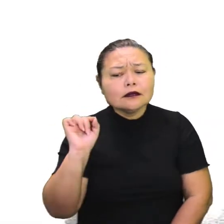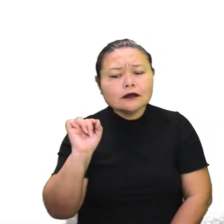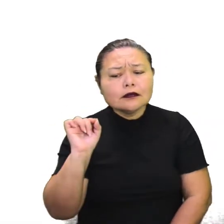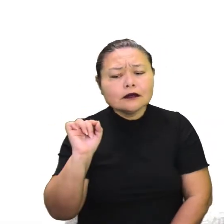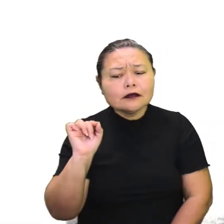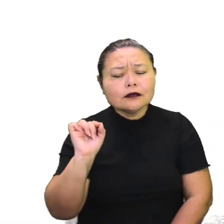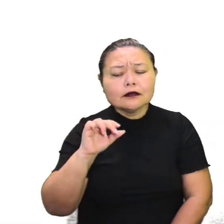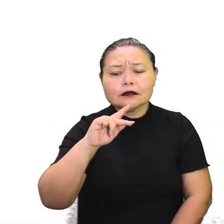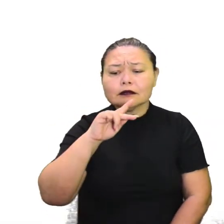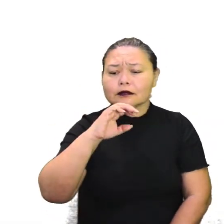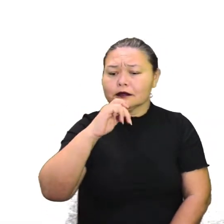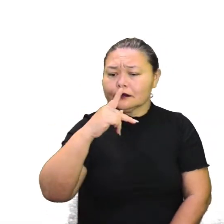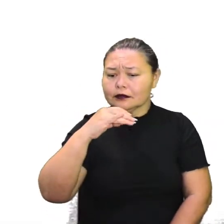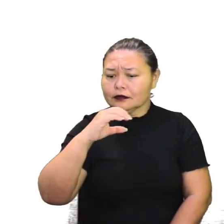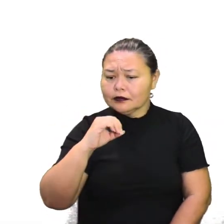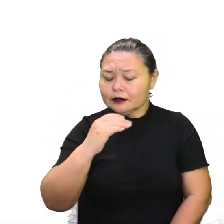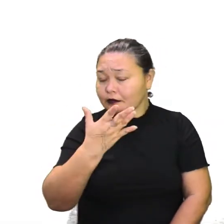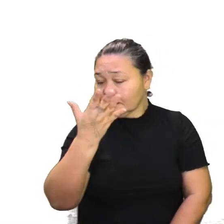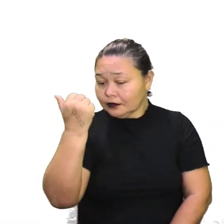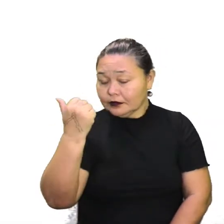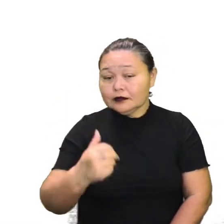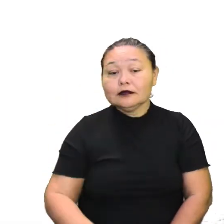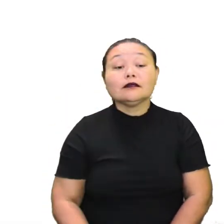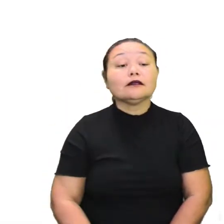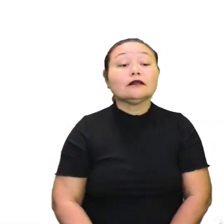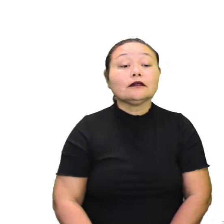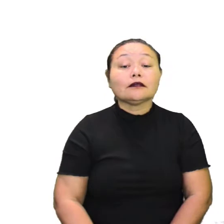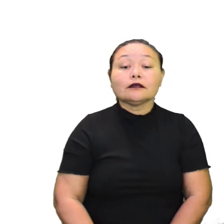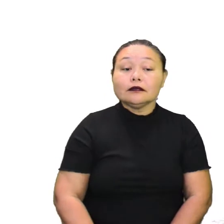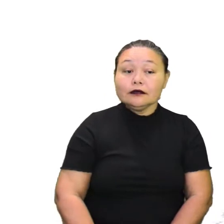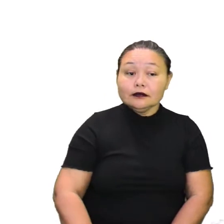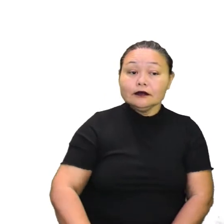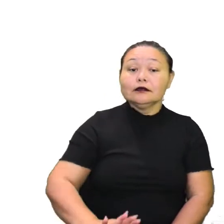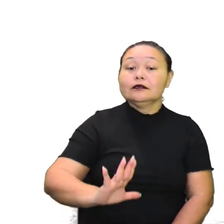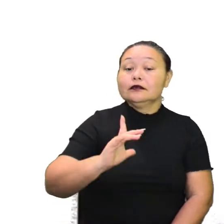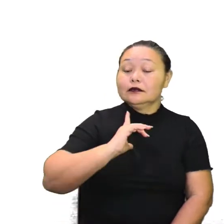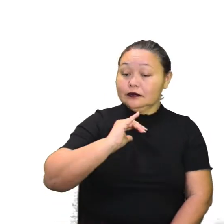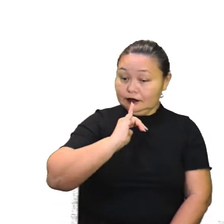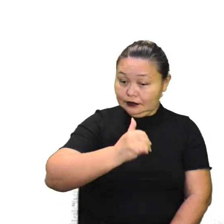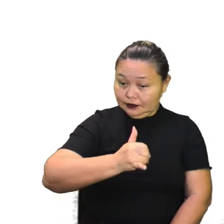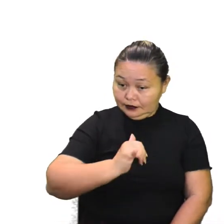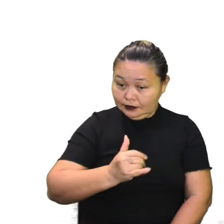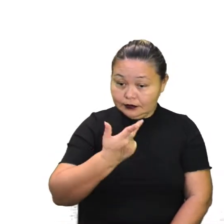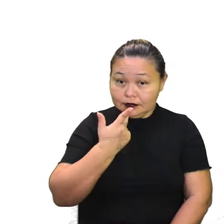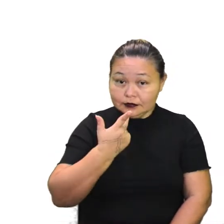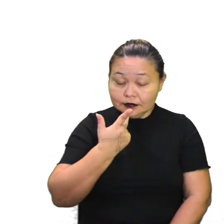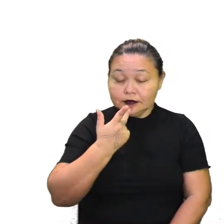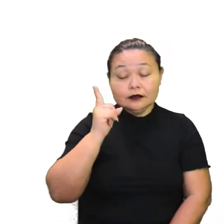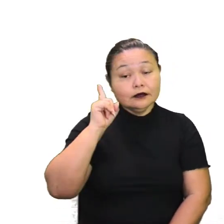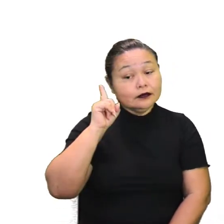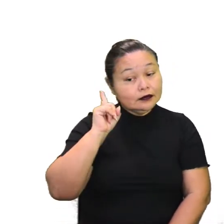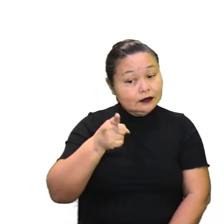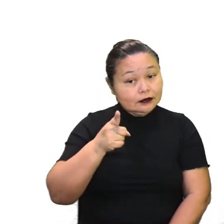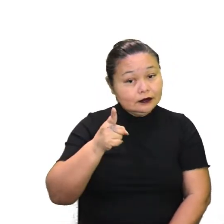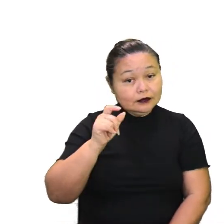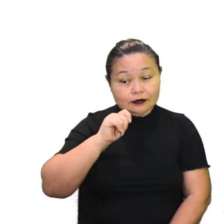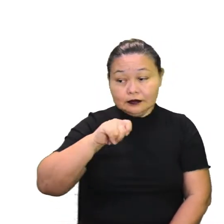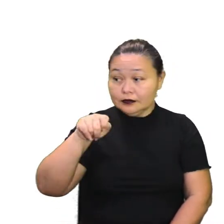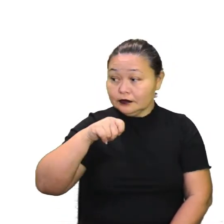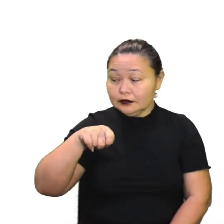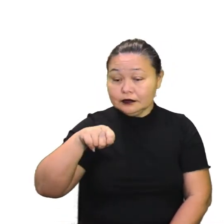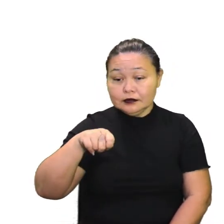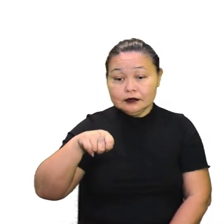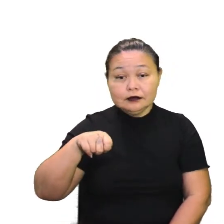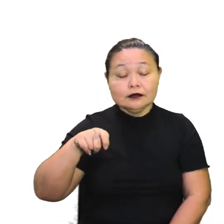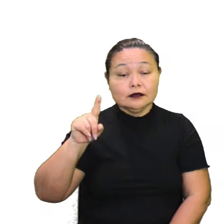gênero épico, Pura? Vamos lá, amadinha. É um gênero narrativo, como você já falou. Beleza, eu vou até destacar para